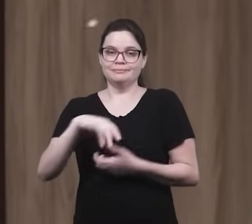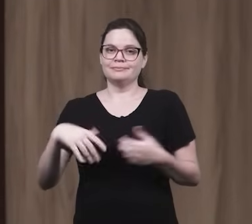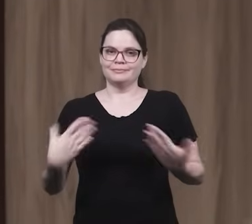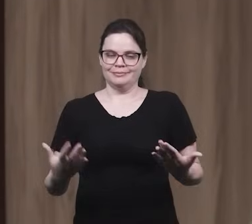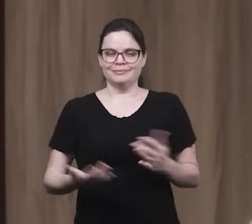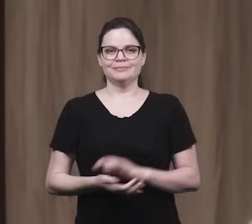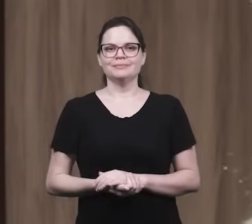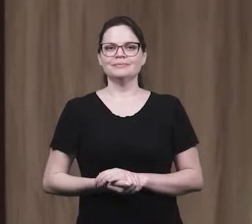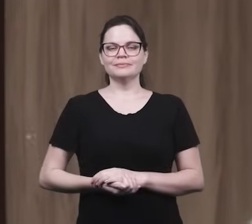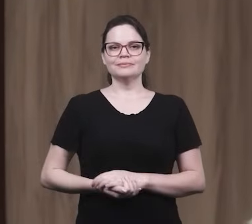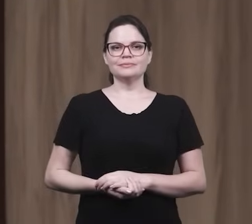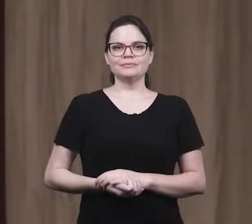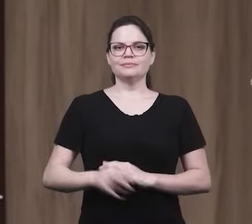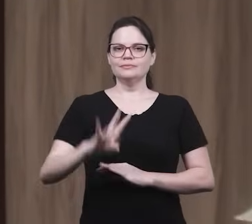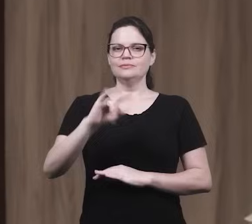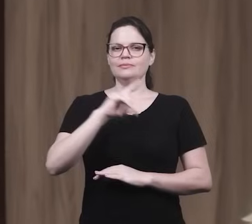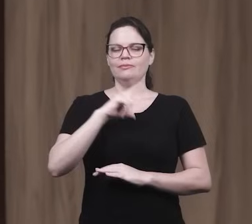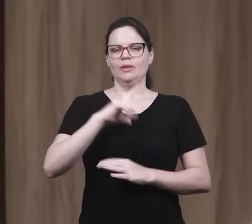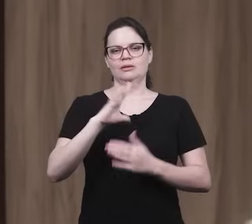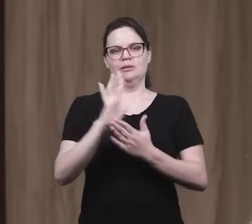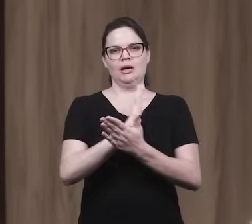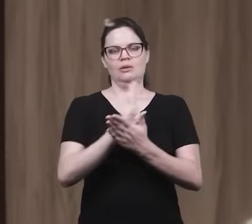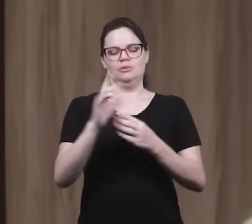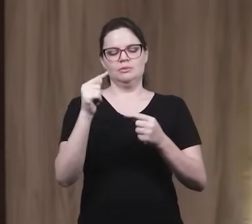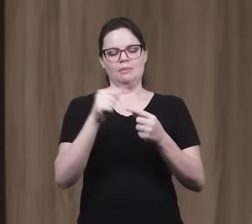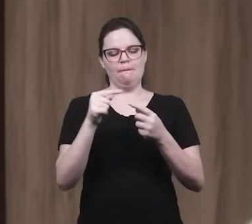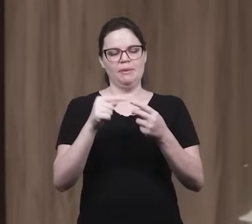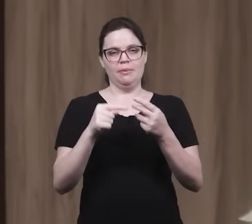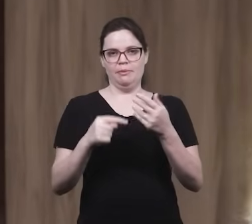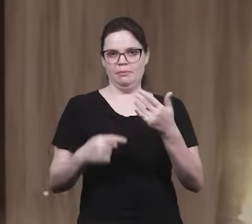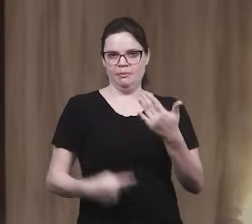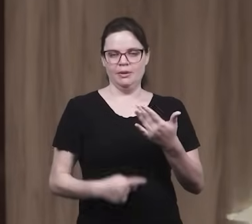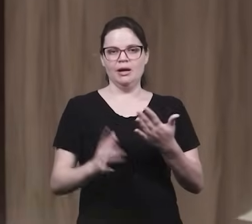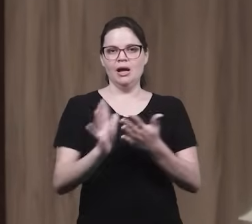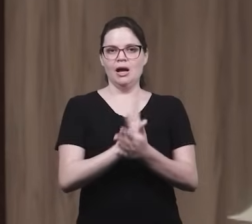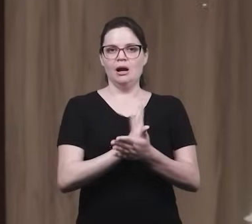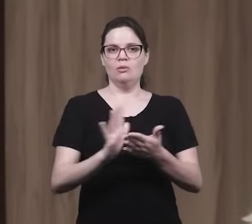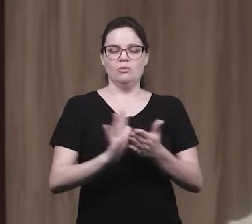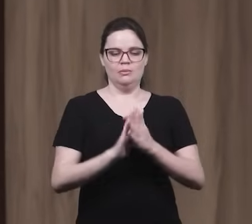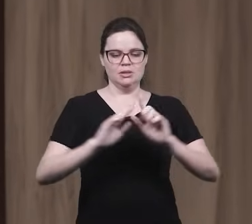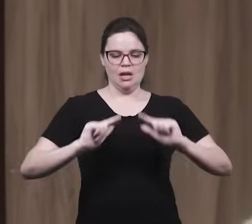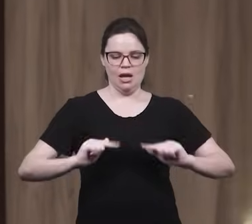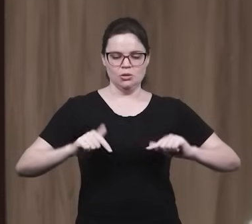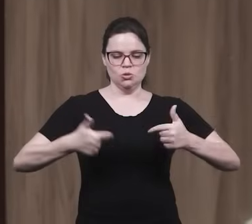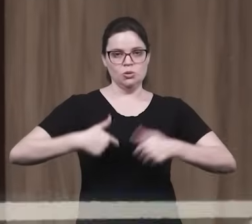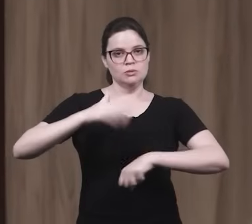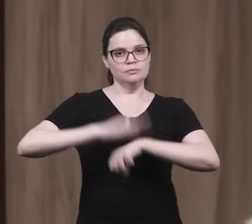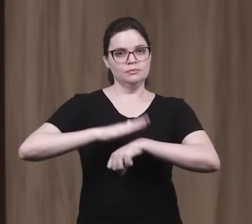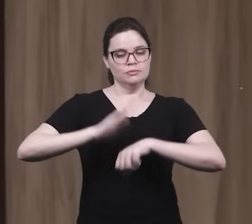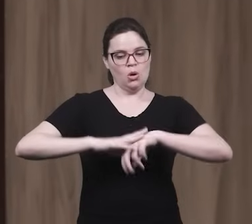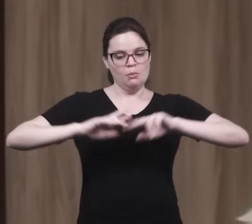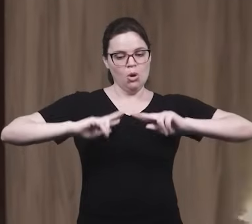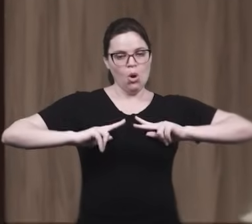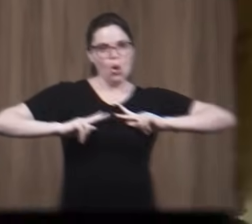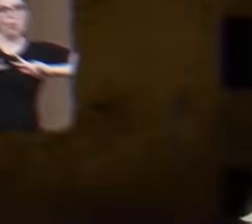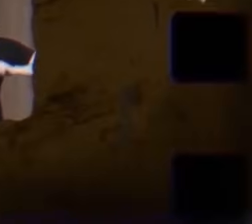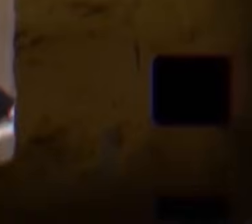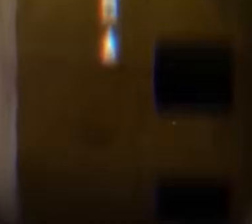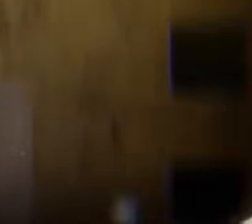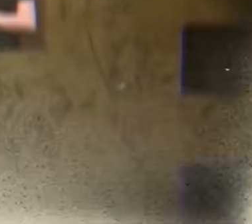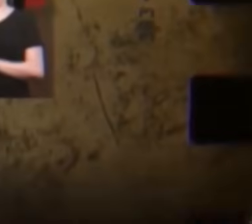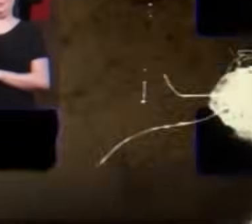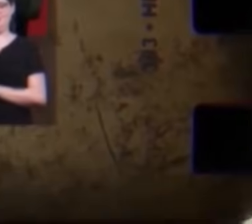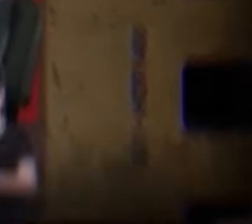aqui a respeito de vários aspectos, ações humanas, ações antrópicas que têm descaracterizado o